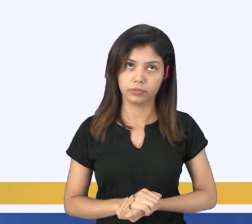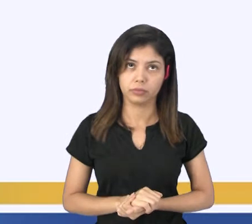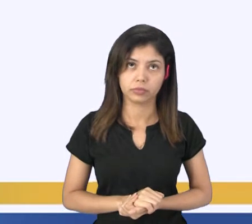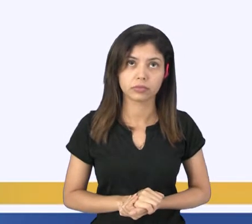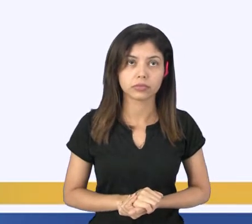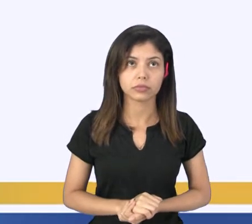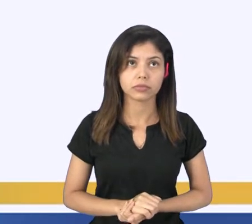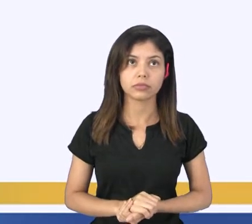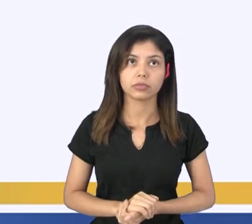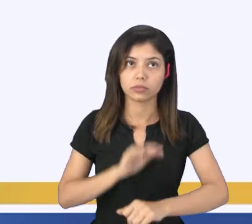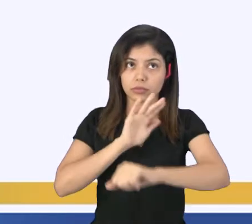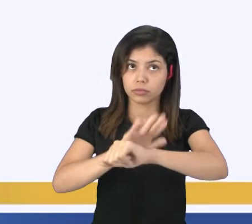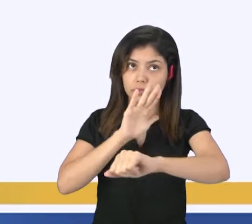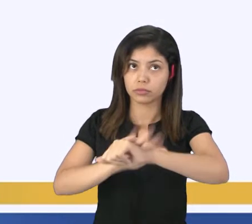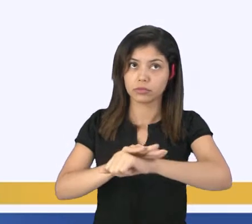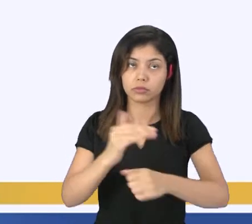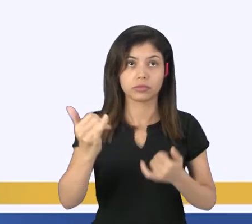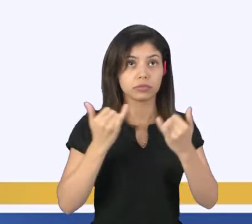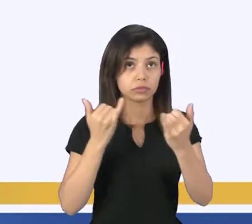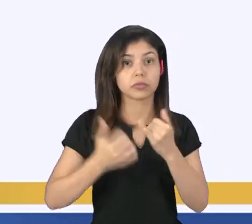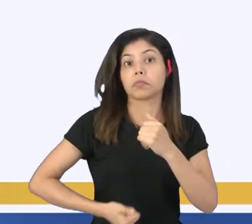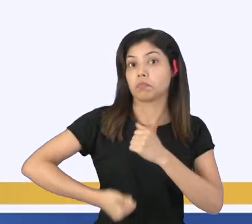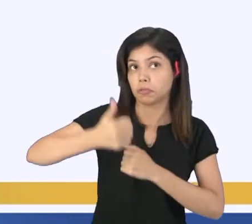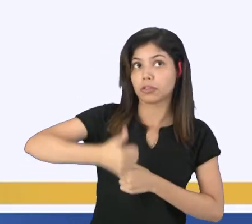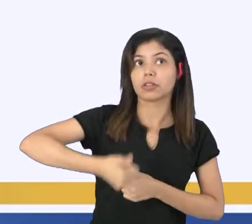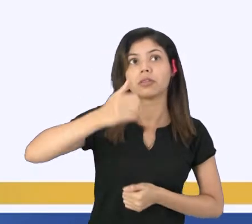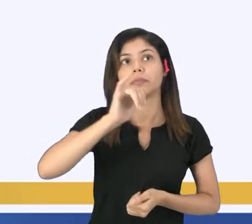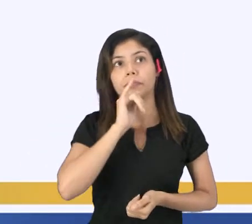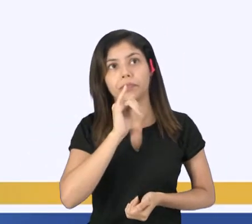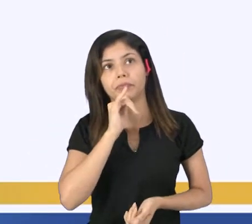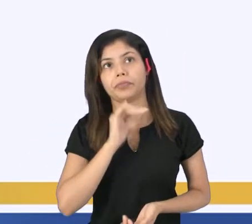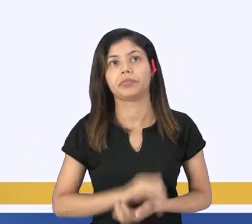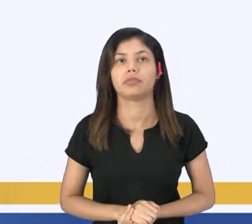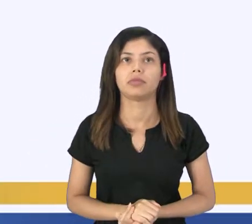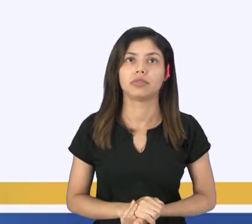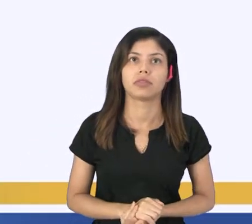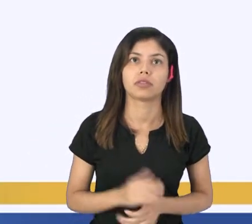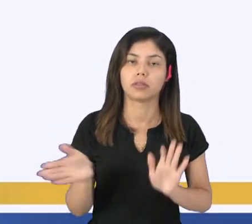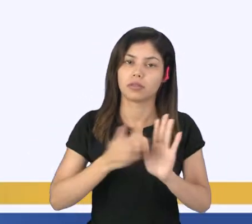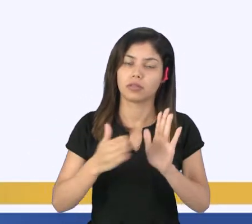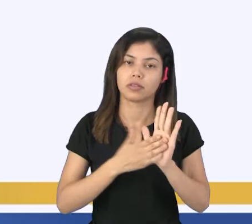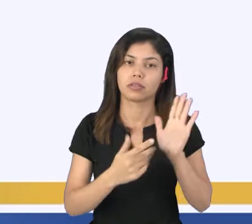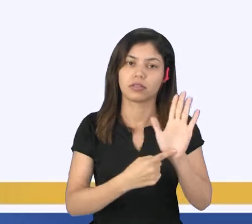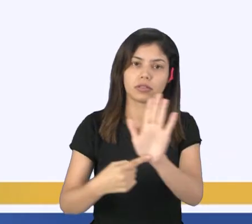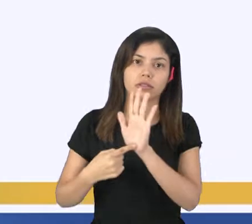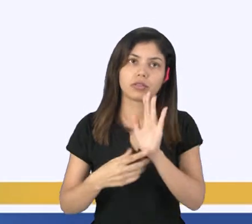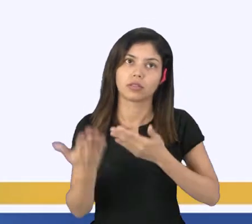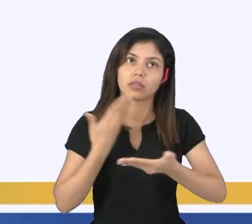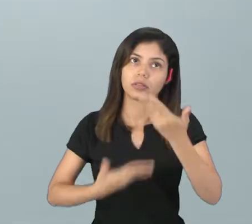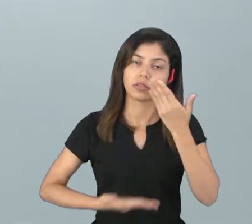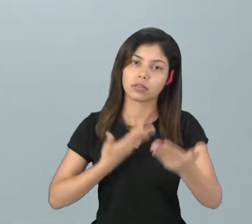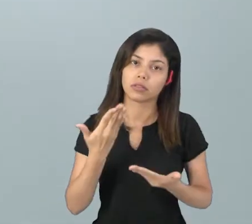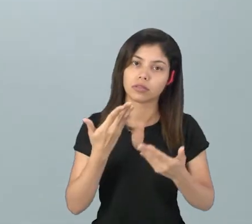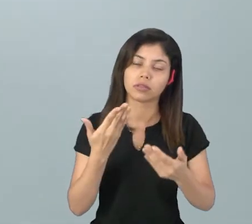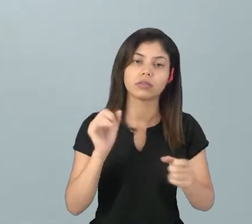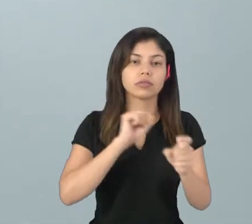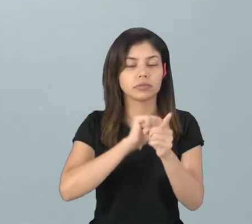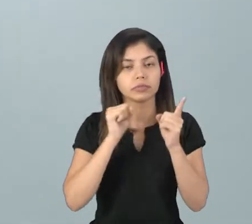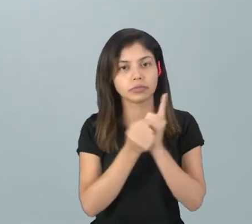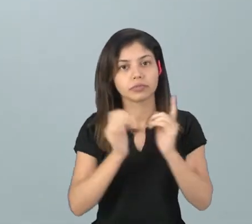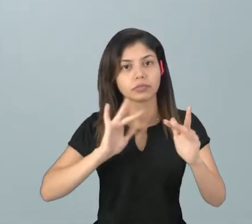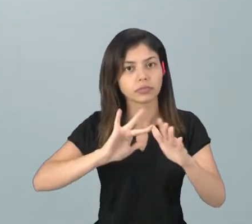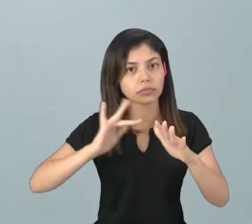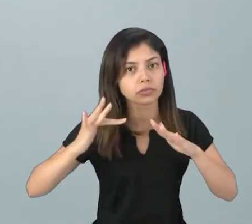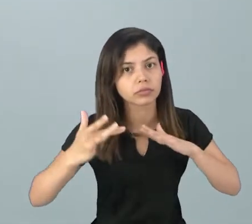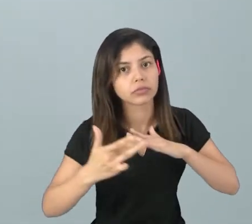então contribuir com propaganda positiva, exemplo, né? Procure compartilhar aquilo nas redes sociais que